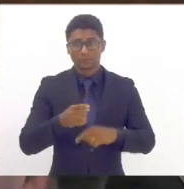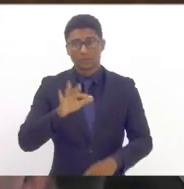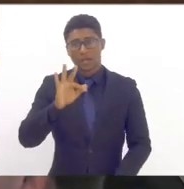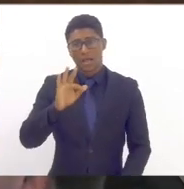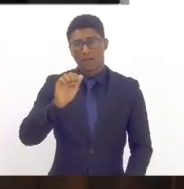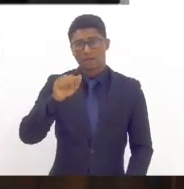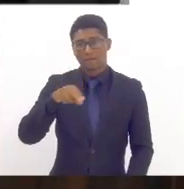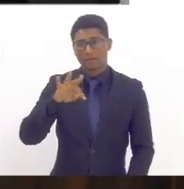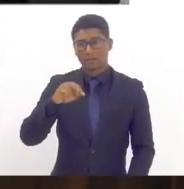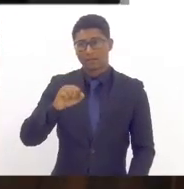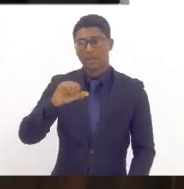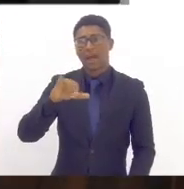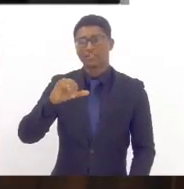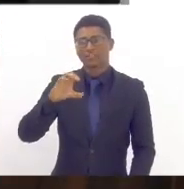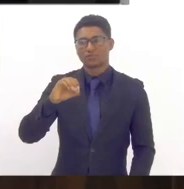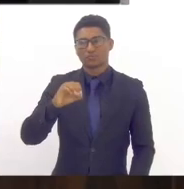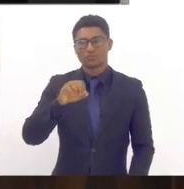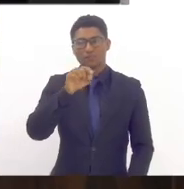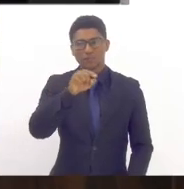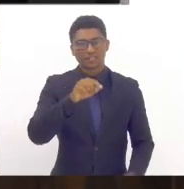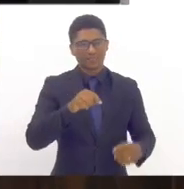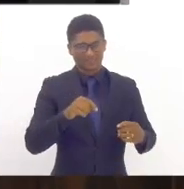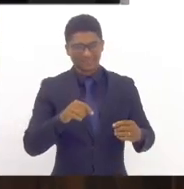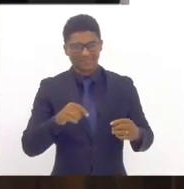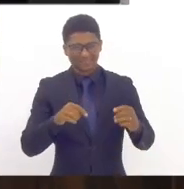muito para que você ficasse por lá, né, Lemuri?